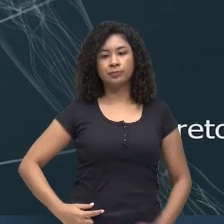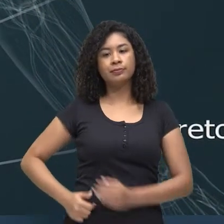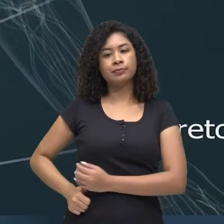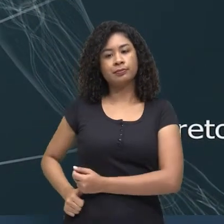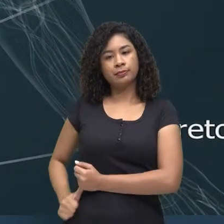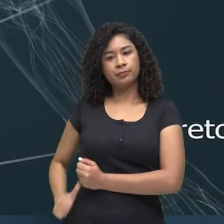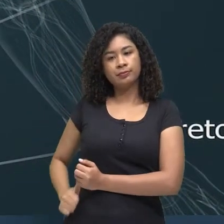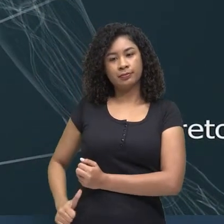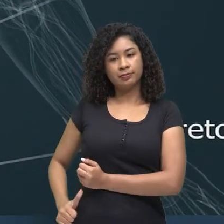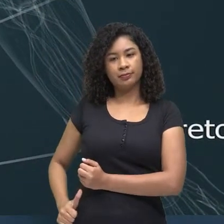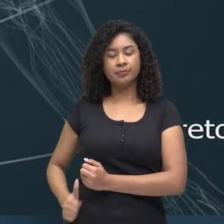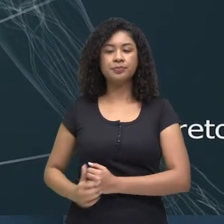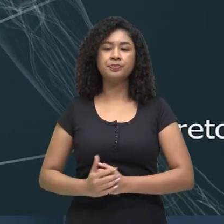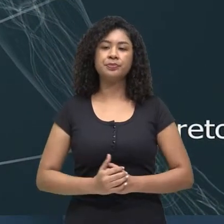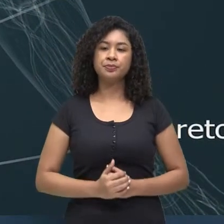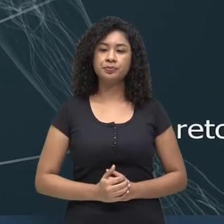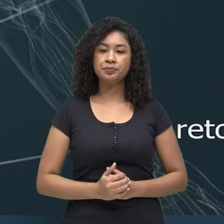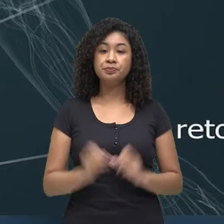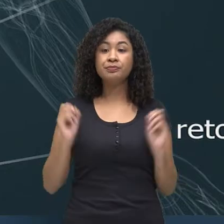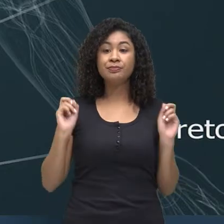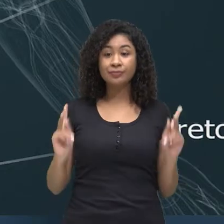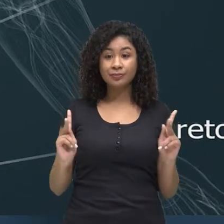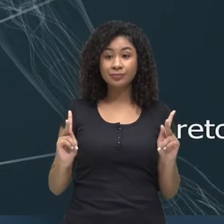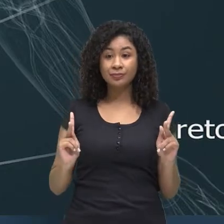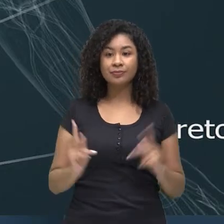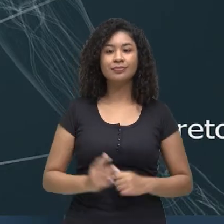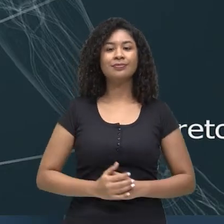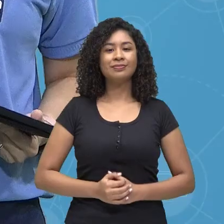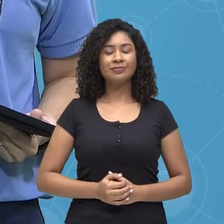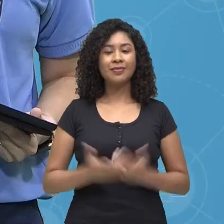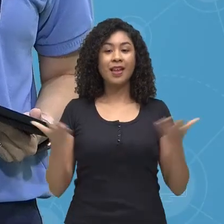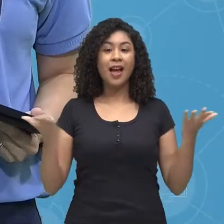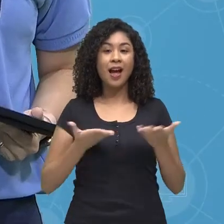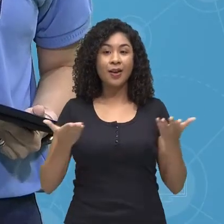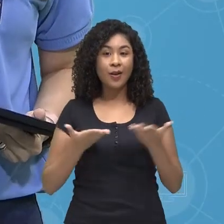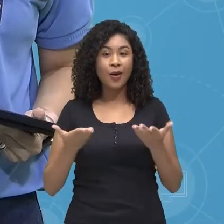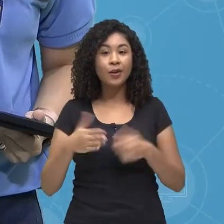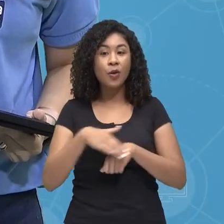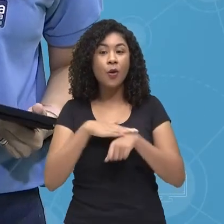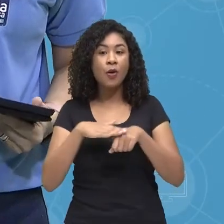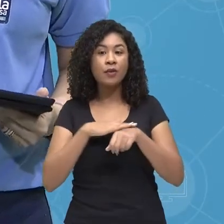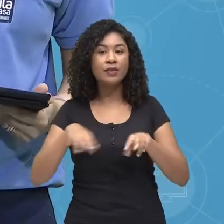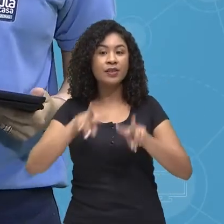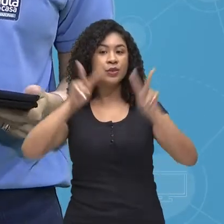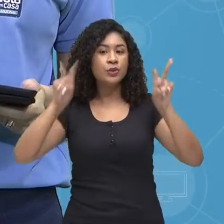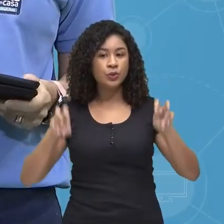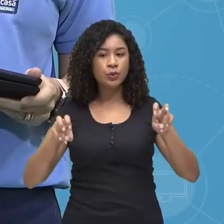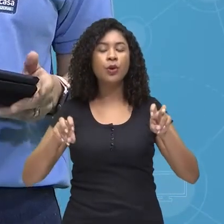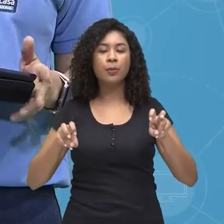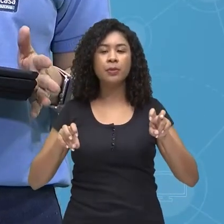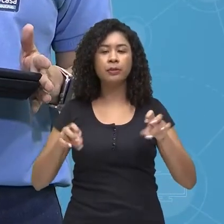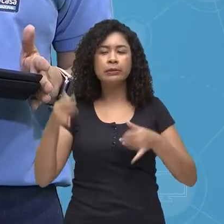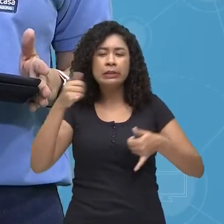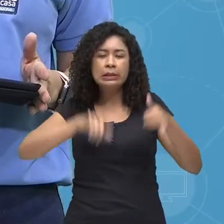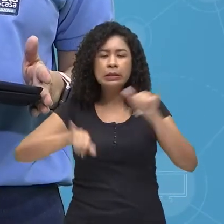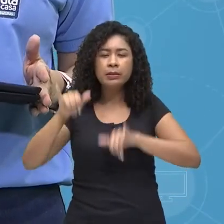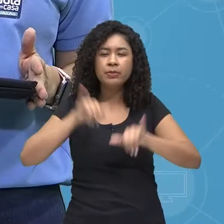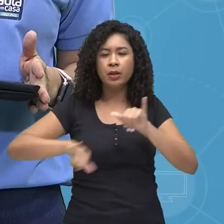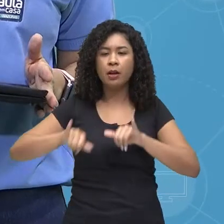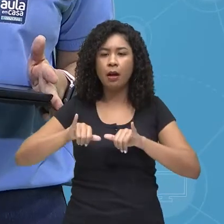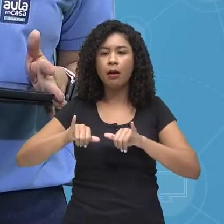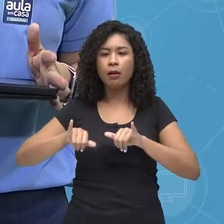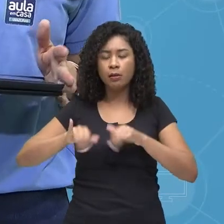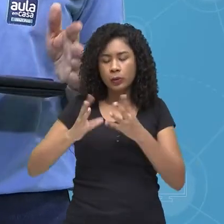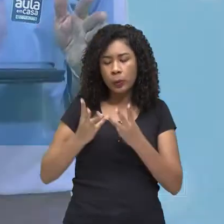será liberada, certo? Vamos falar um pouquinho agora sobre a digestão química, né? Eu já comecei a falar para vocês da ação